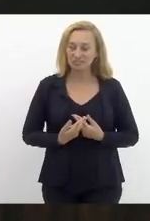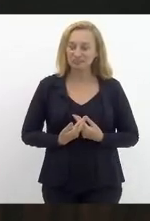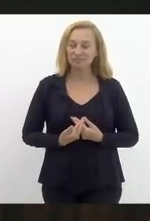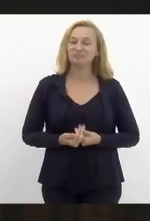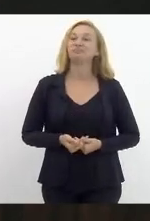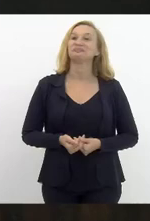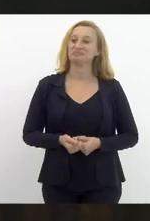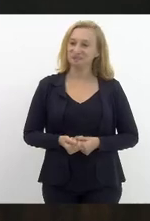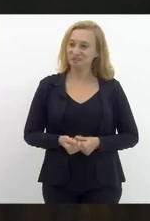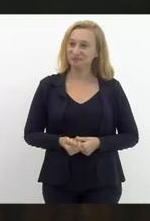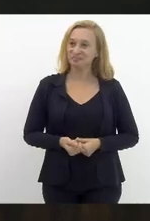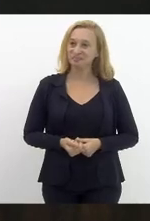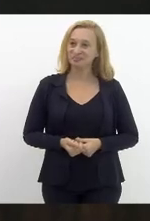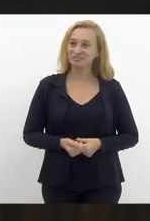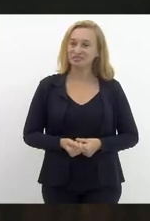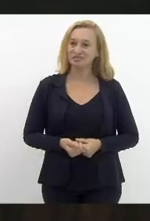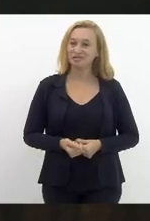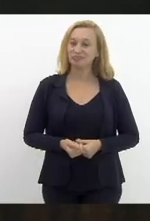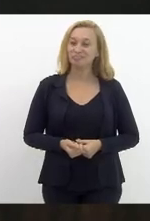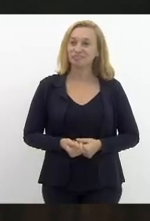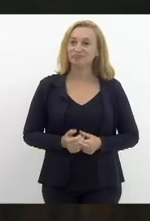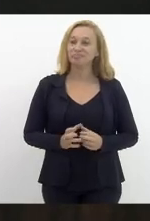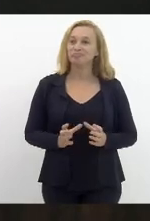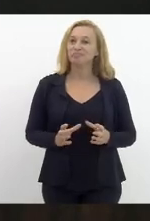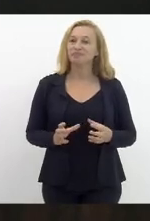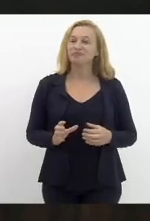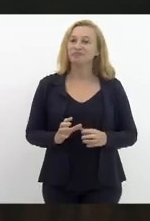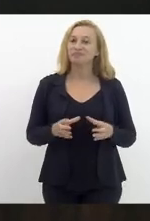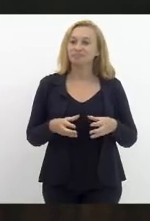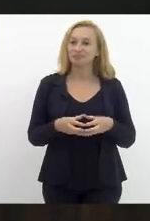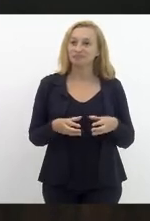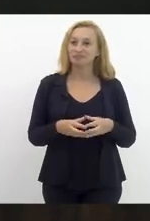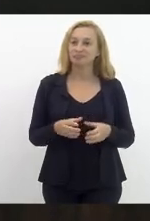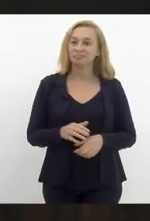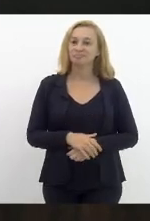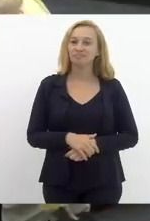presente, como se diz, comissão.